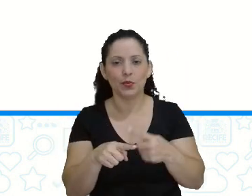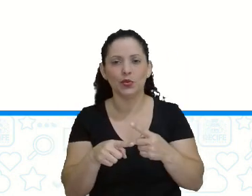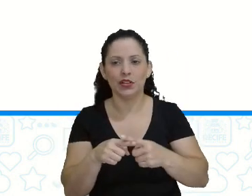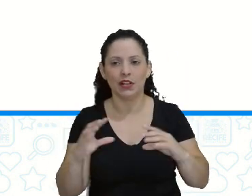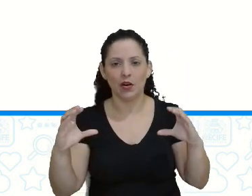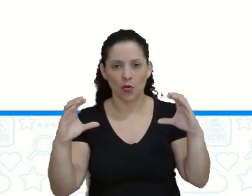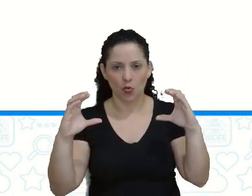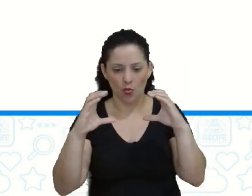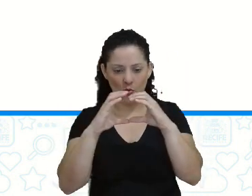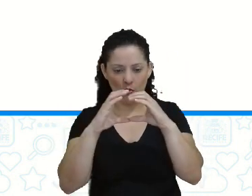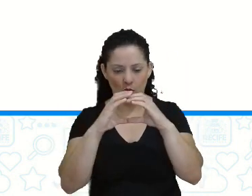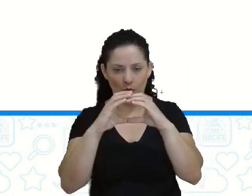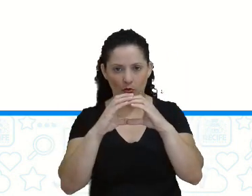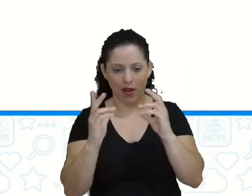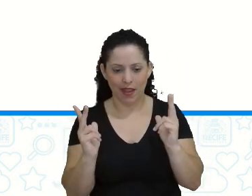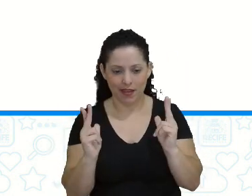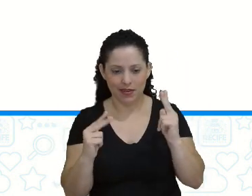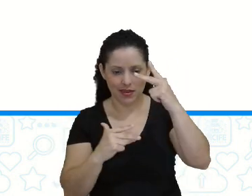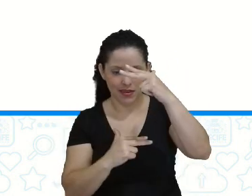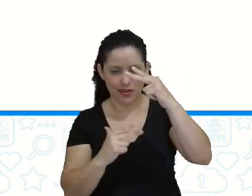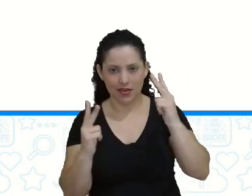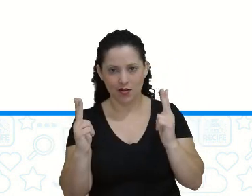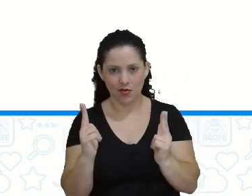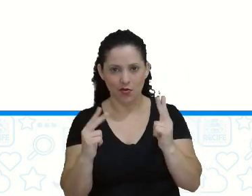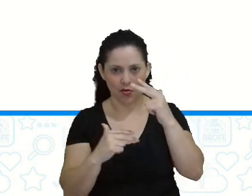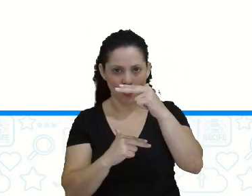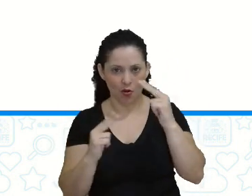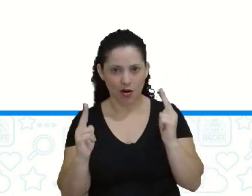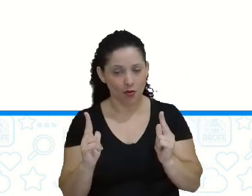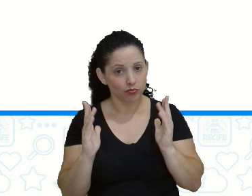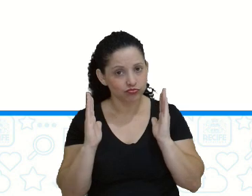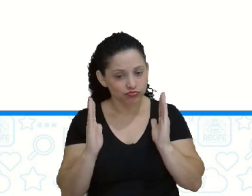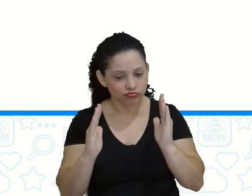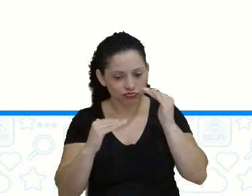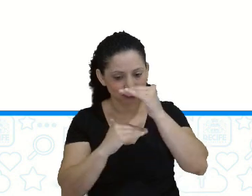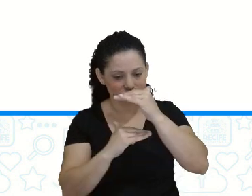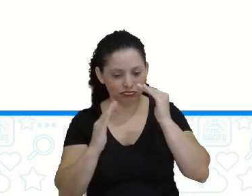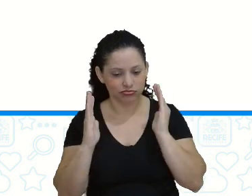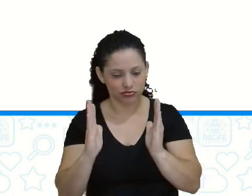cubo apresentam todas as faces, né, de mesmo